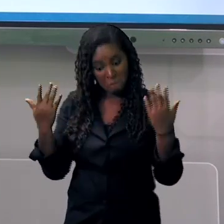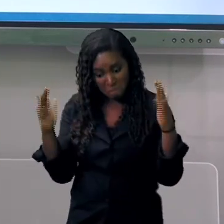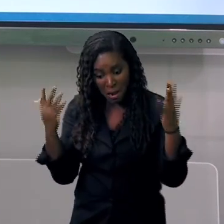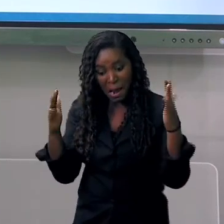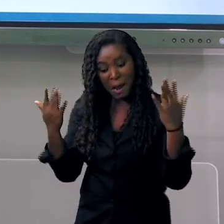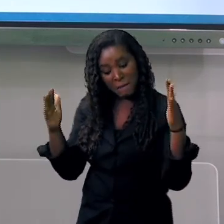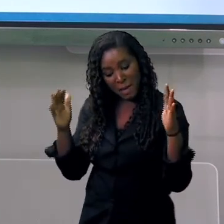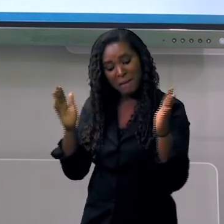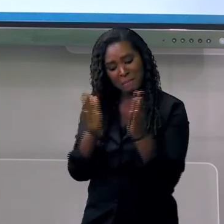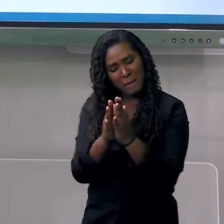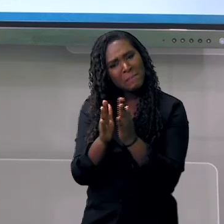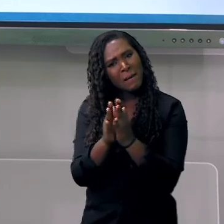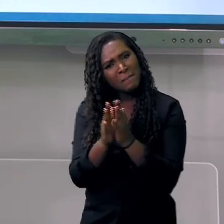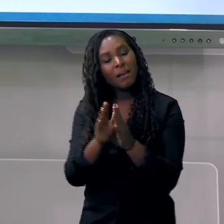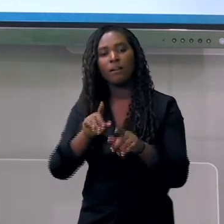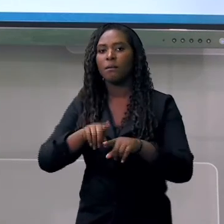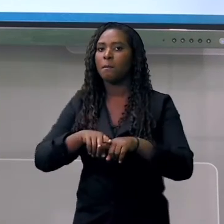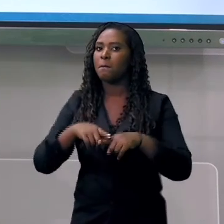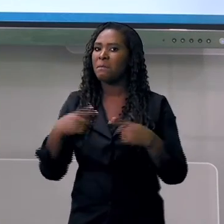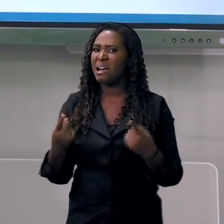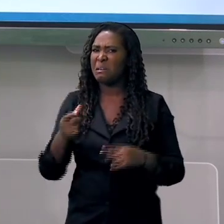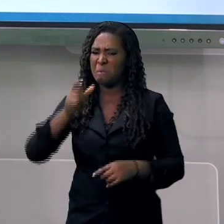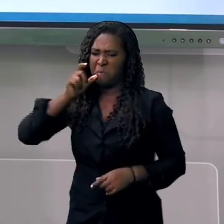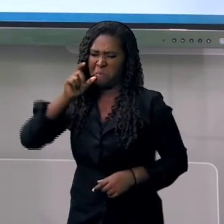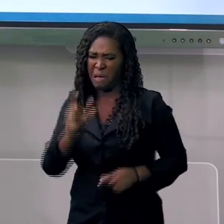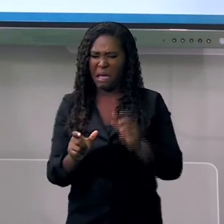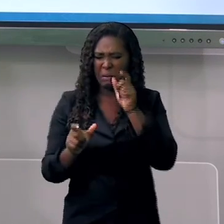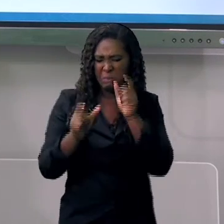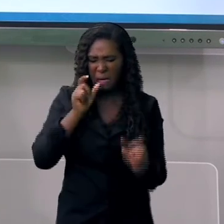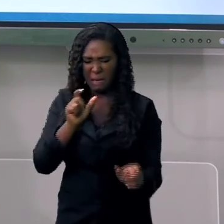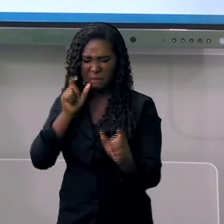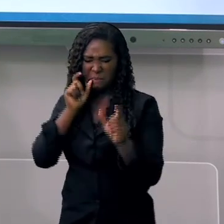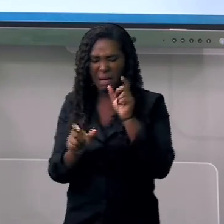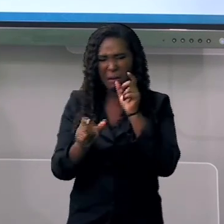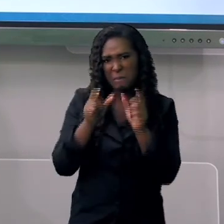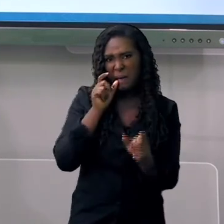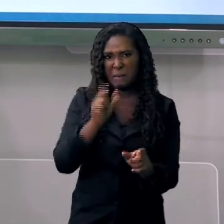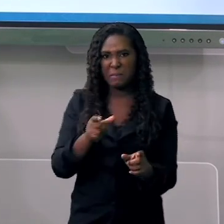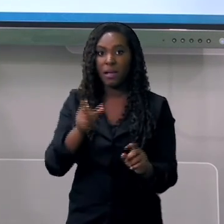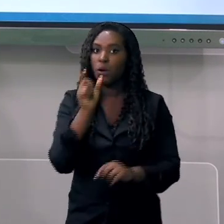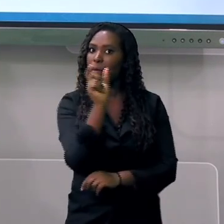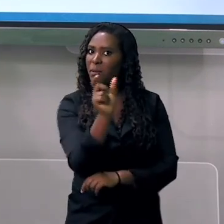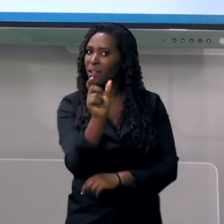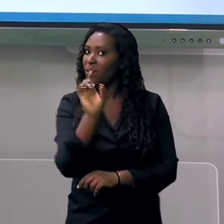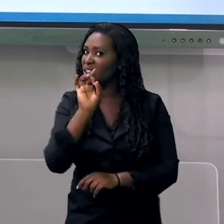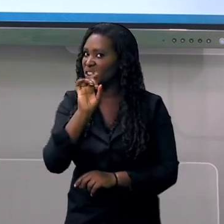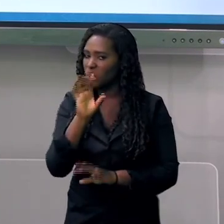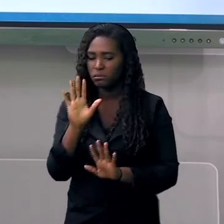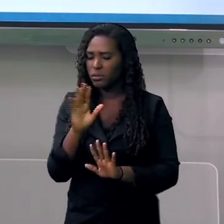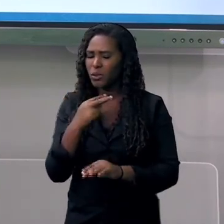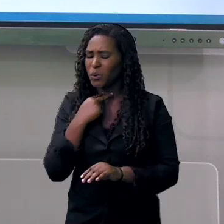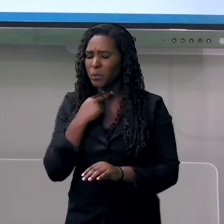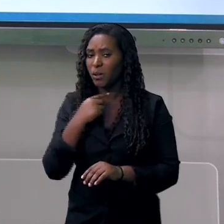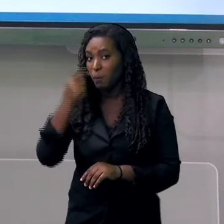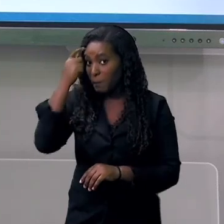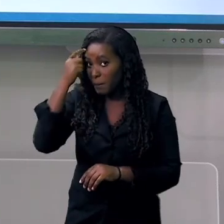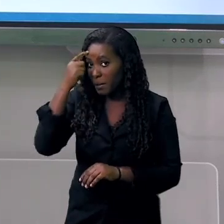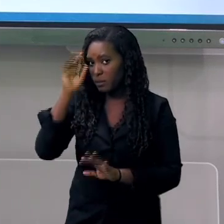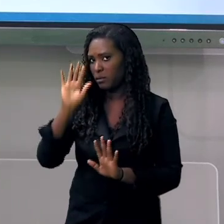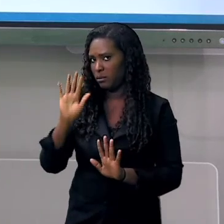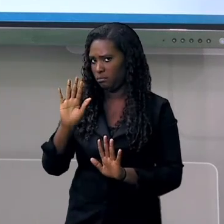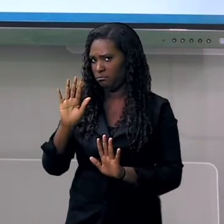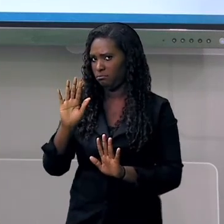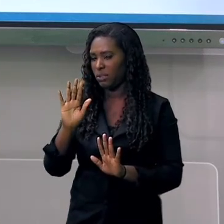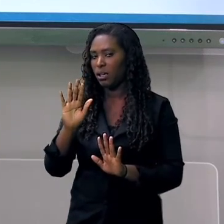e palavras, influenciamos diretamente na construção do caráter da criança. Pense nisso,